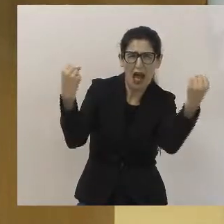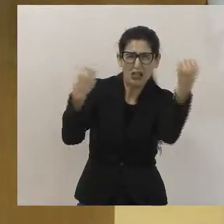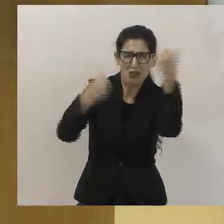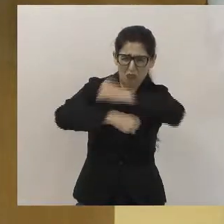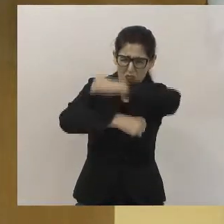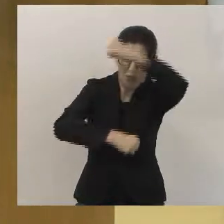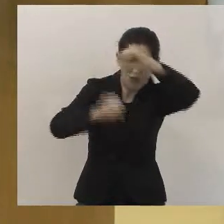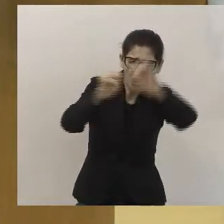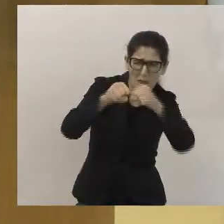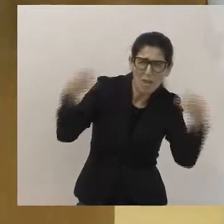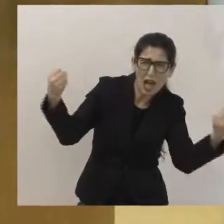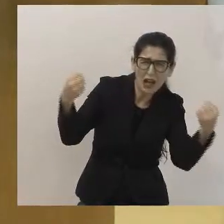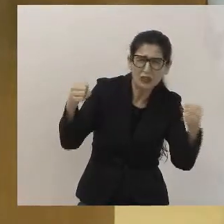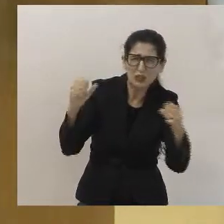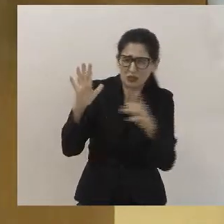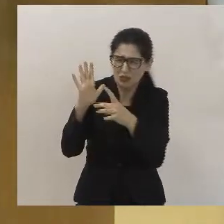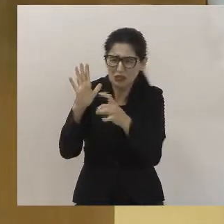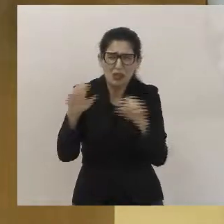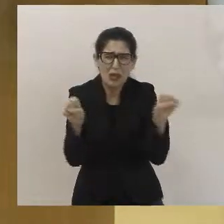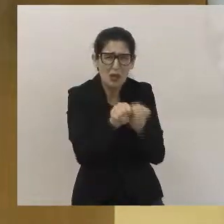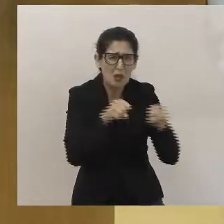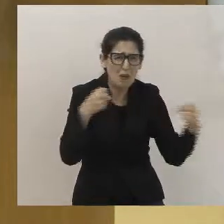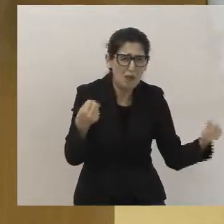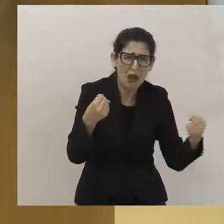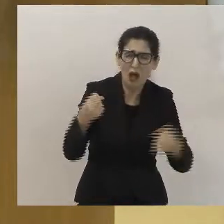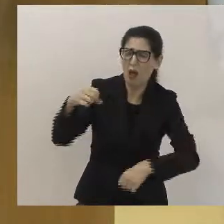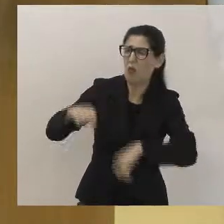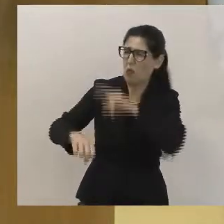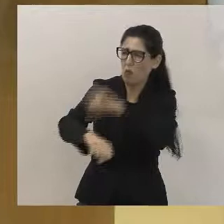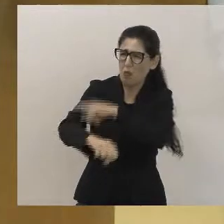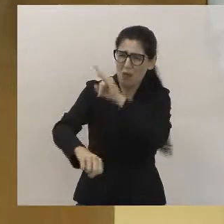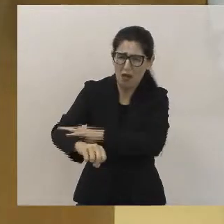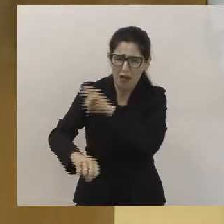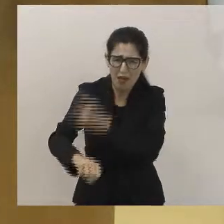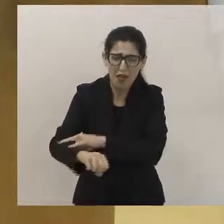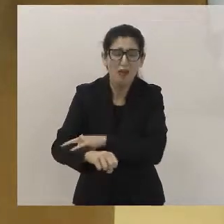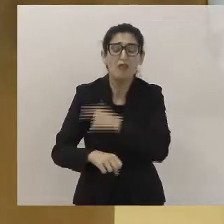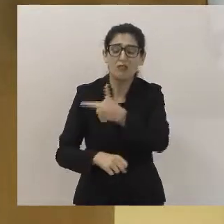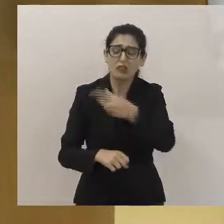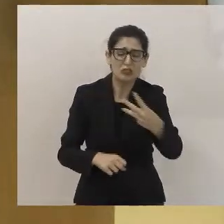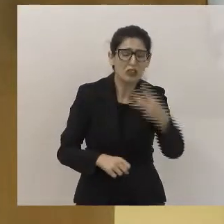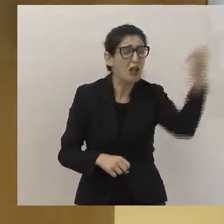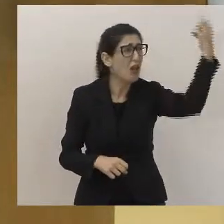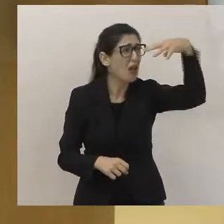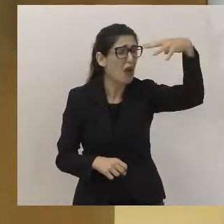vinte e três lâmpadas queimadas à noite é uma escuridão